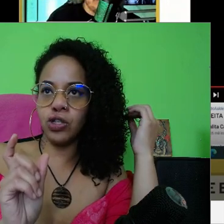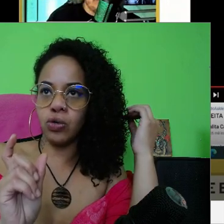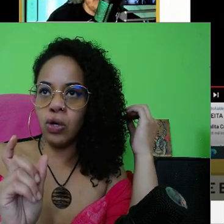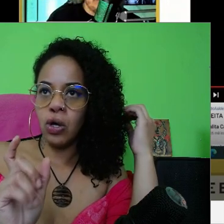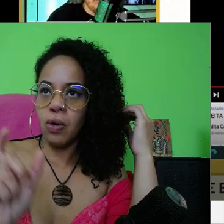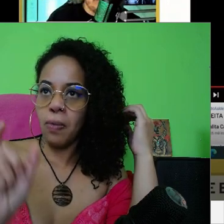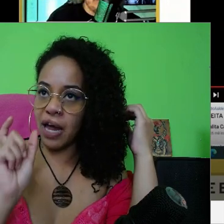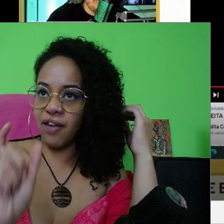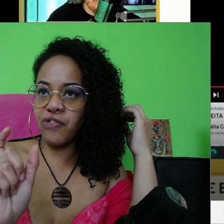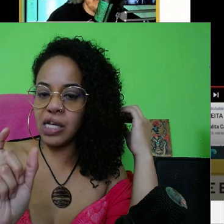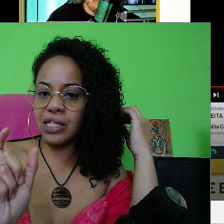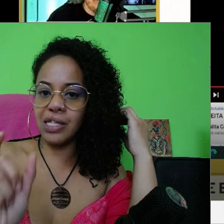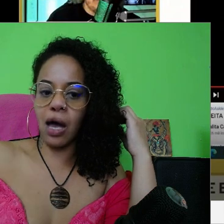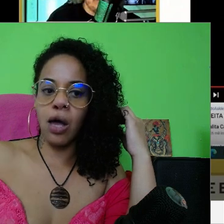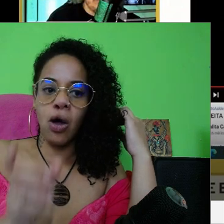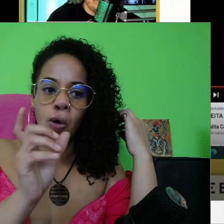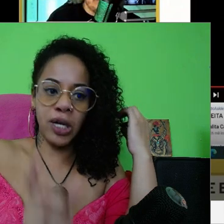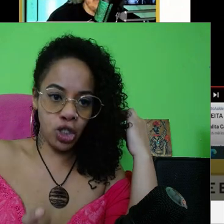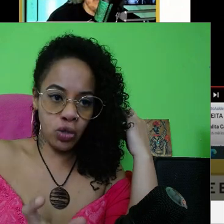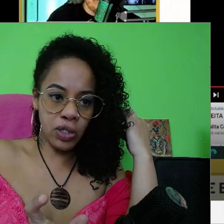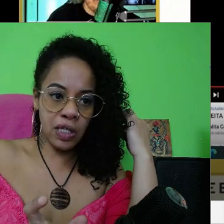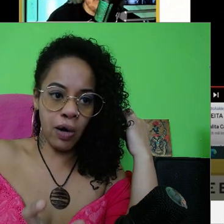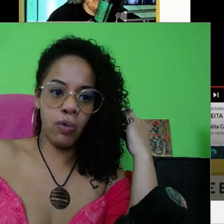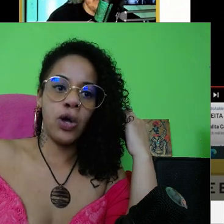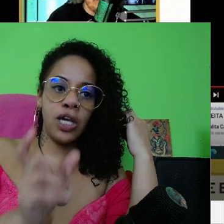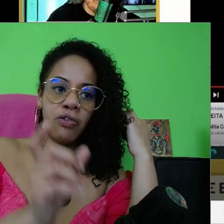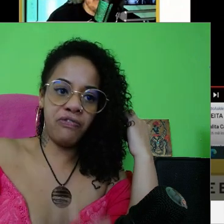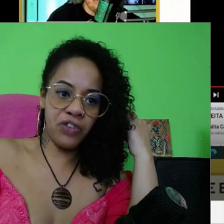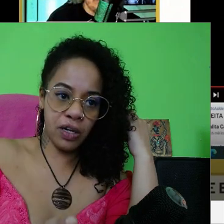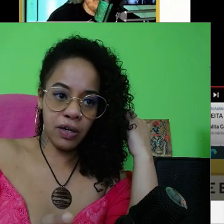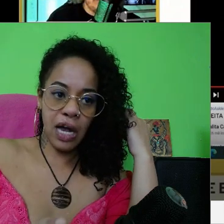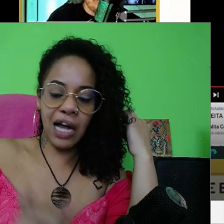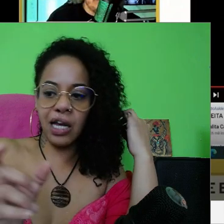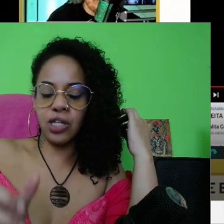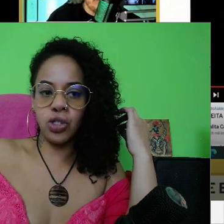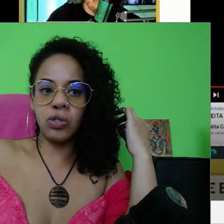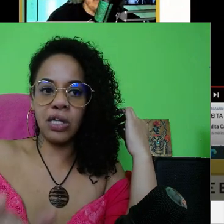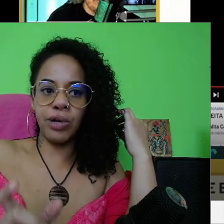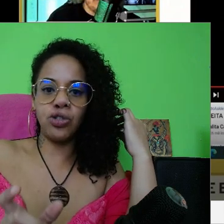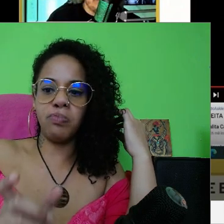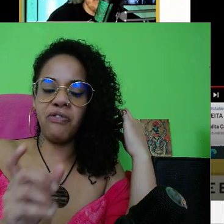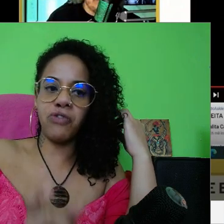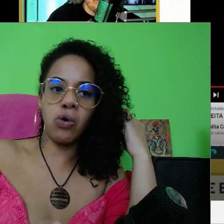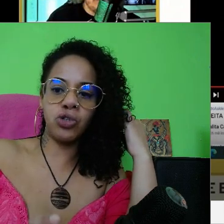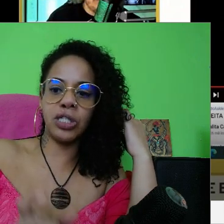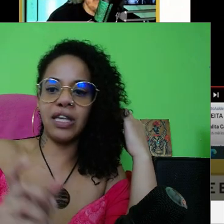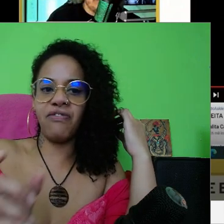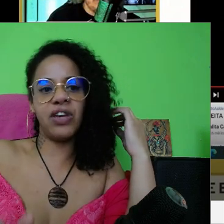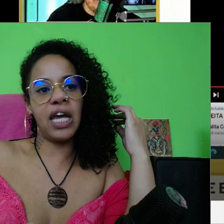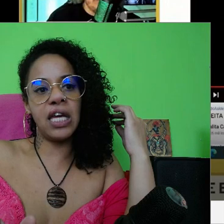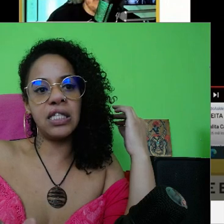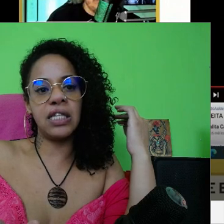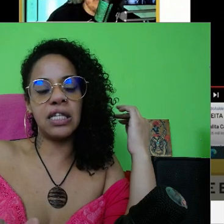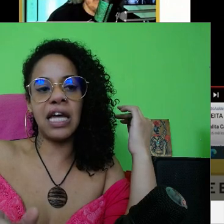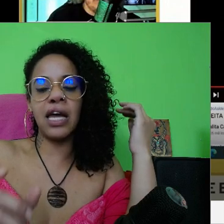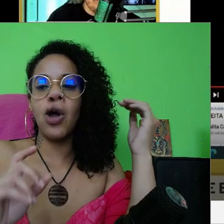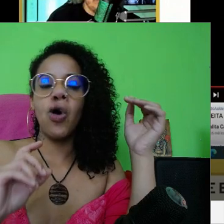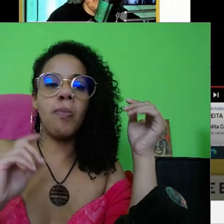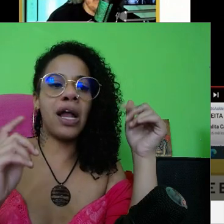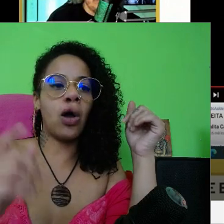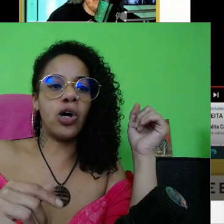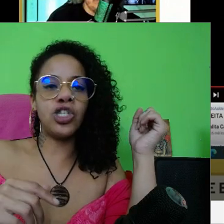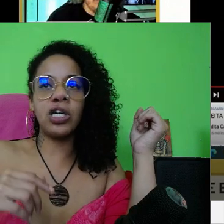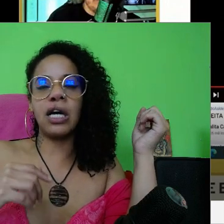usa um vídeo para referenciar uma discussão e no fim aquela discussão é sobre Fontes referências né